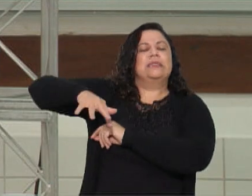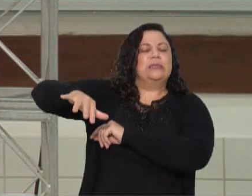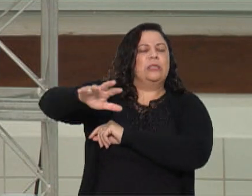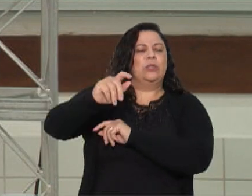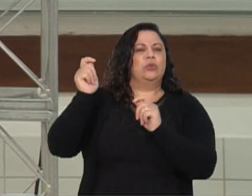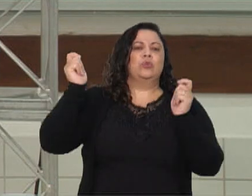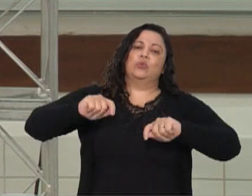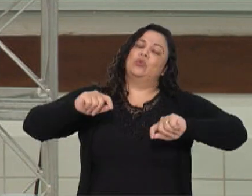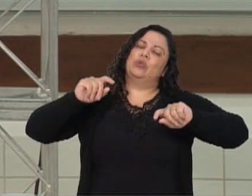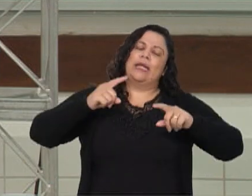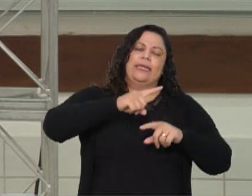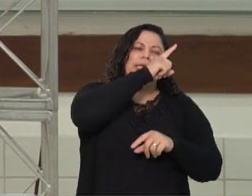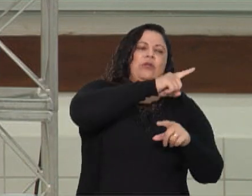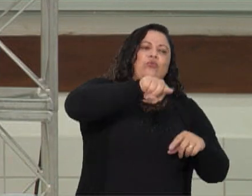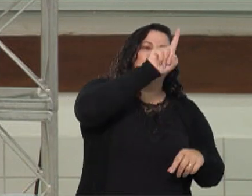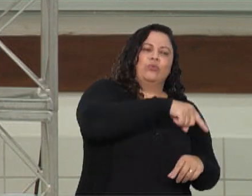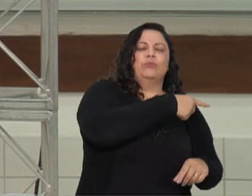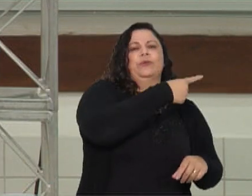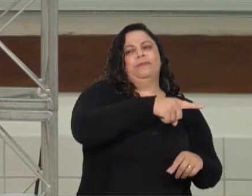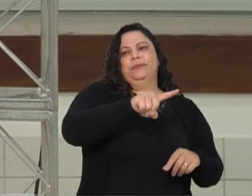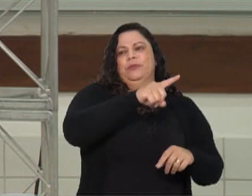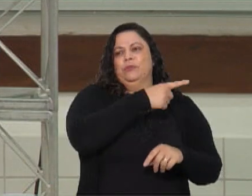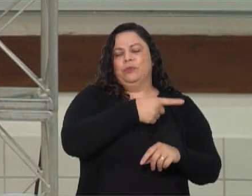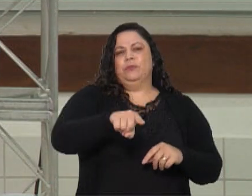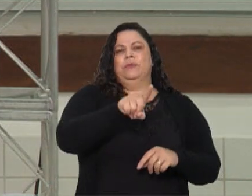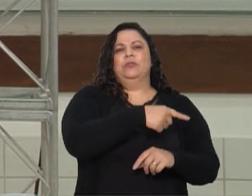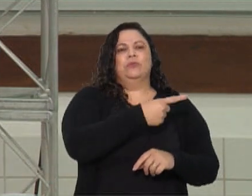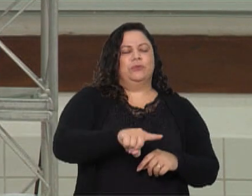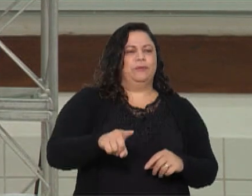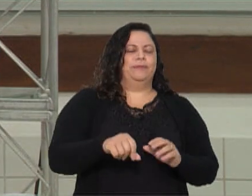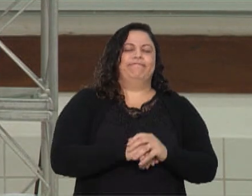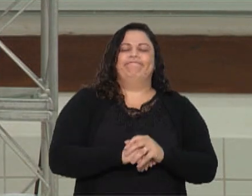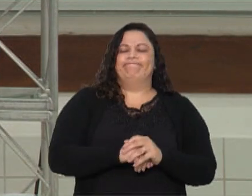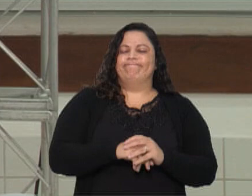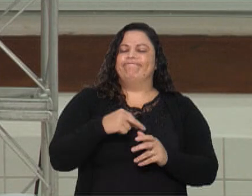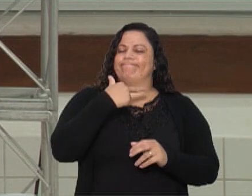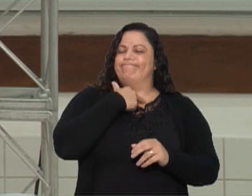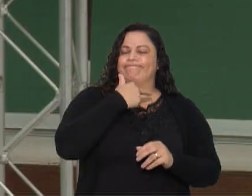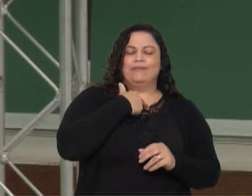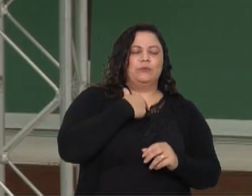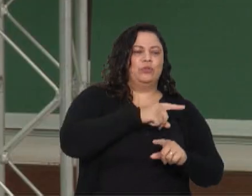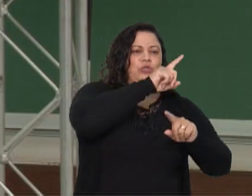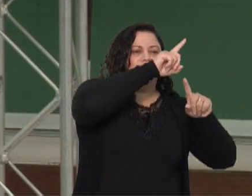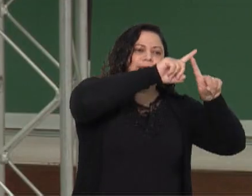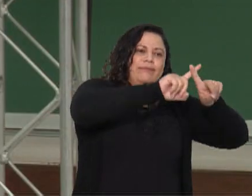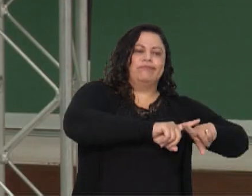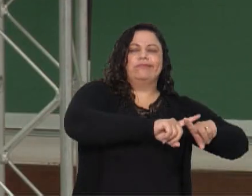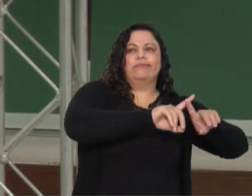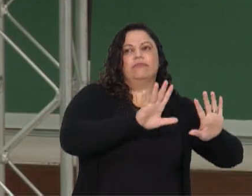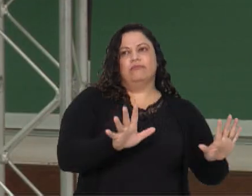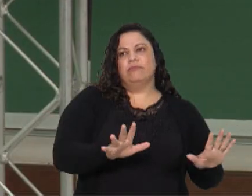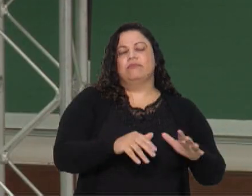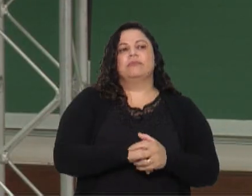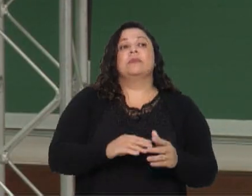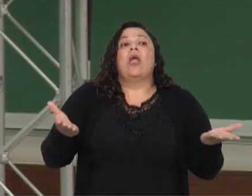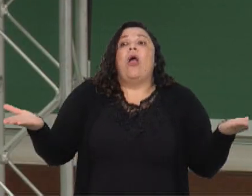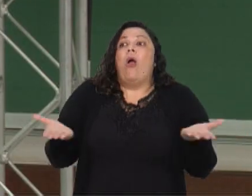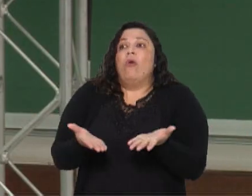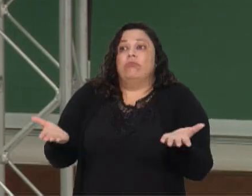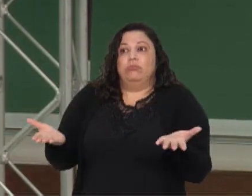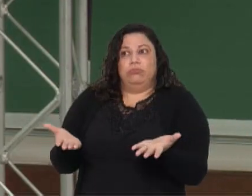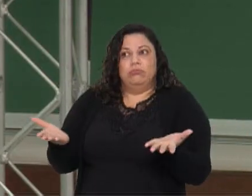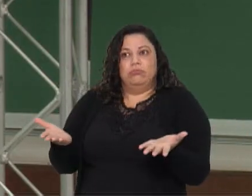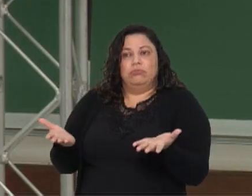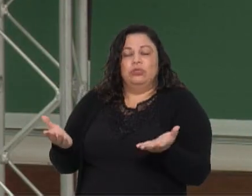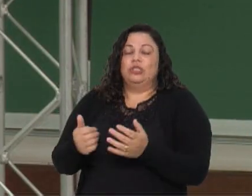tudo censurado, certo? Vamos lá então, vamos em frente aqui, ó. Hoje em dia, né, a Lina